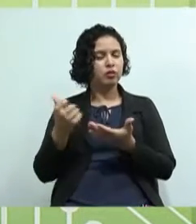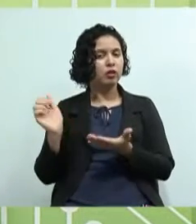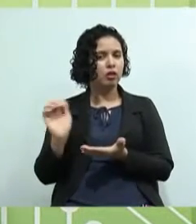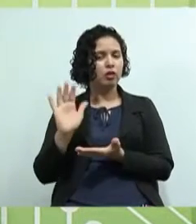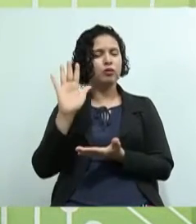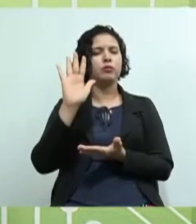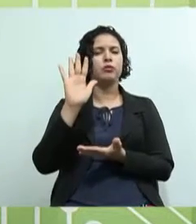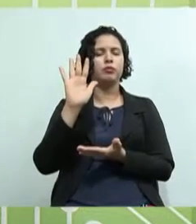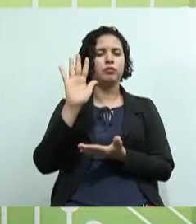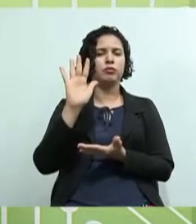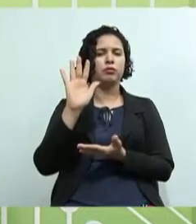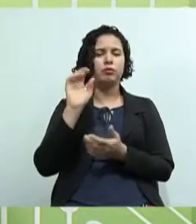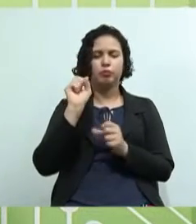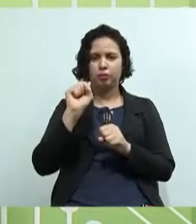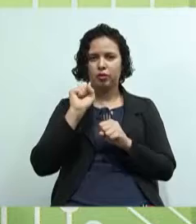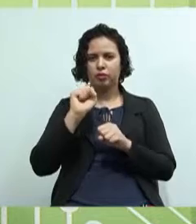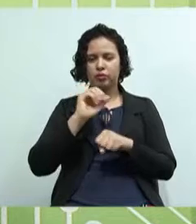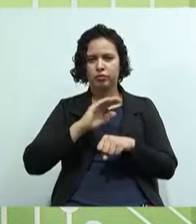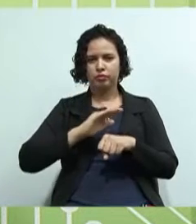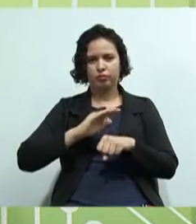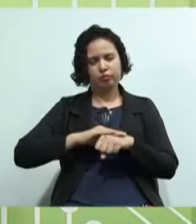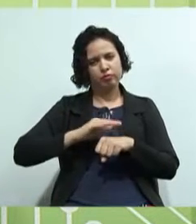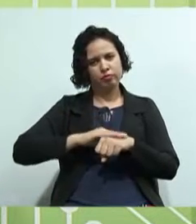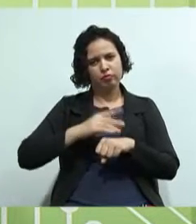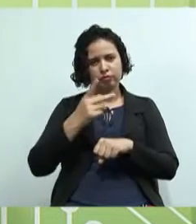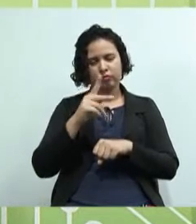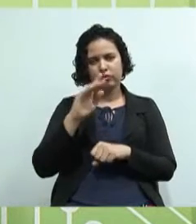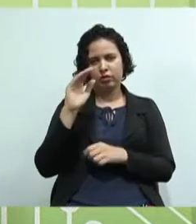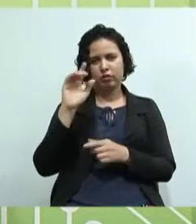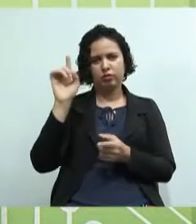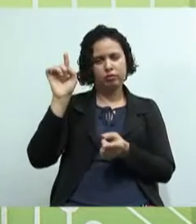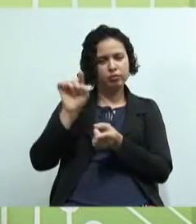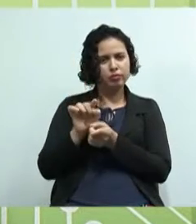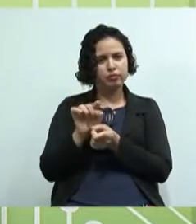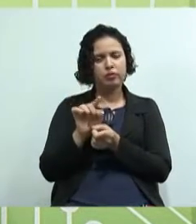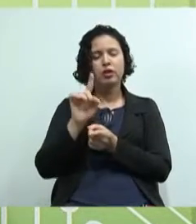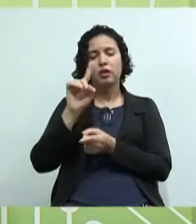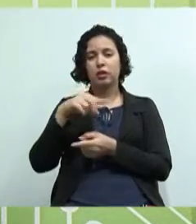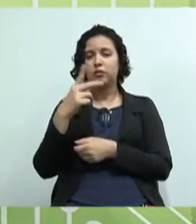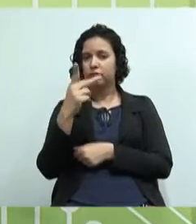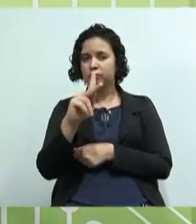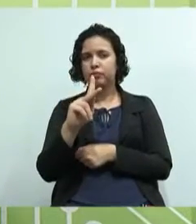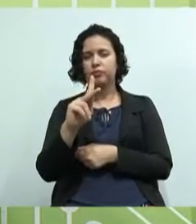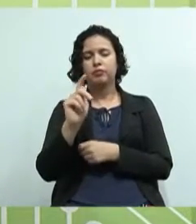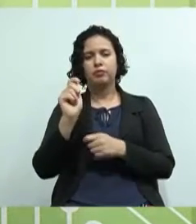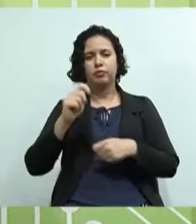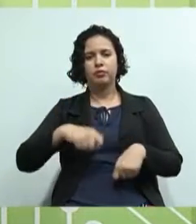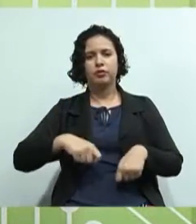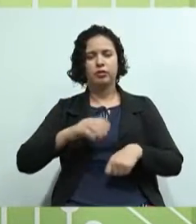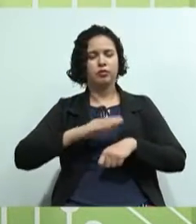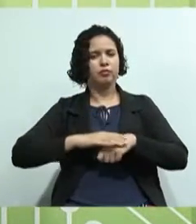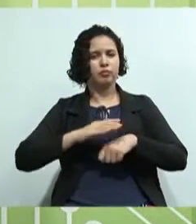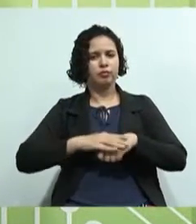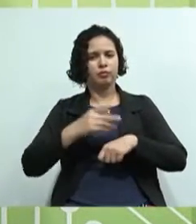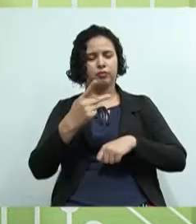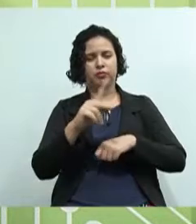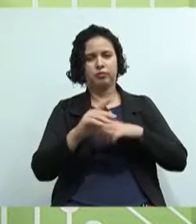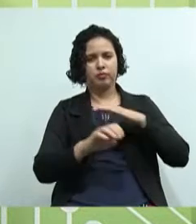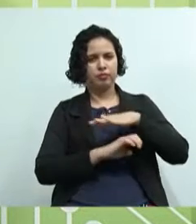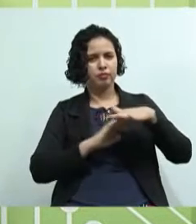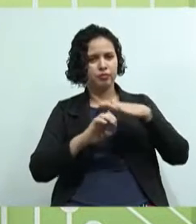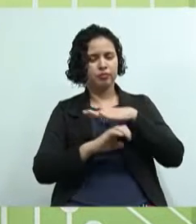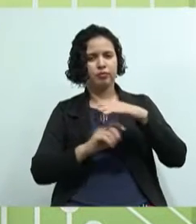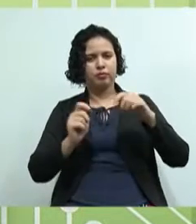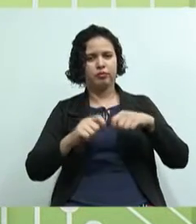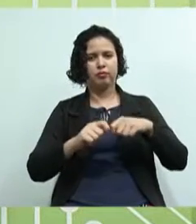custo? Quem pode baixar o teu custo? É o governo? É os fornecedores? Não, é você mesmo. tá? É a própria organização que detém o poder